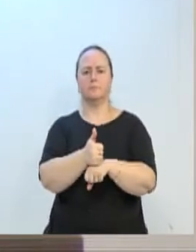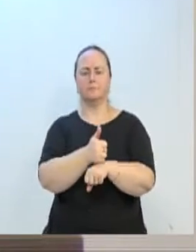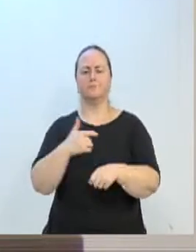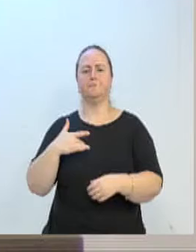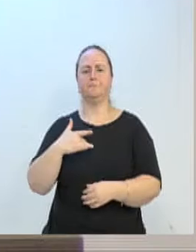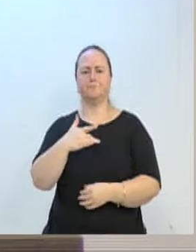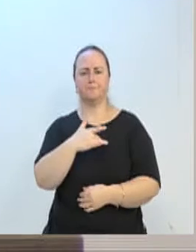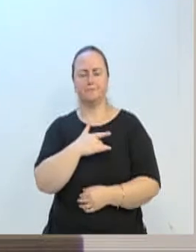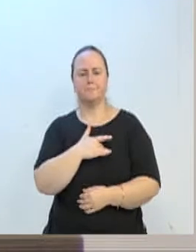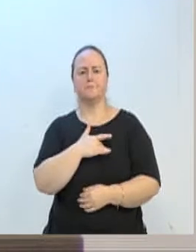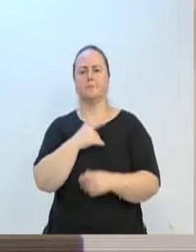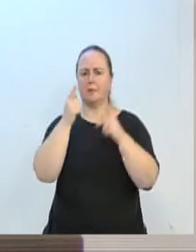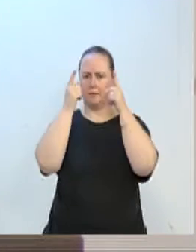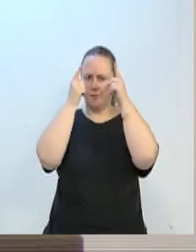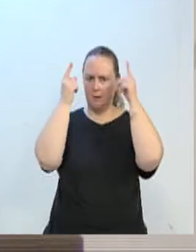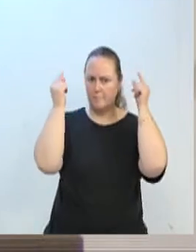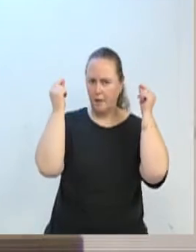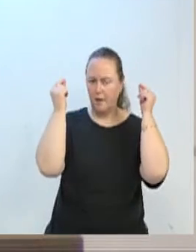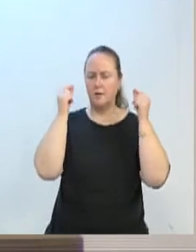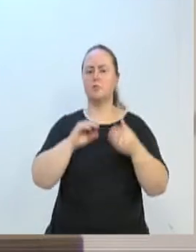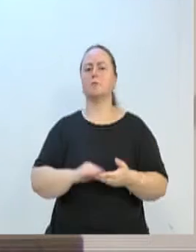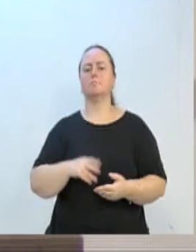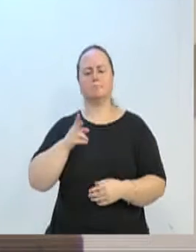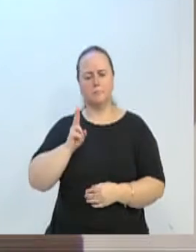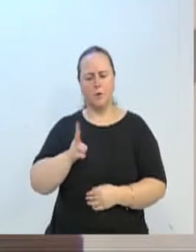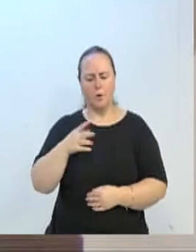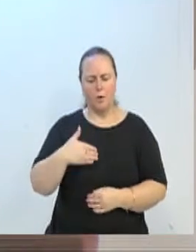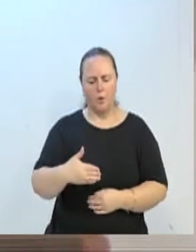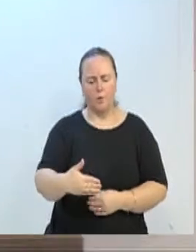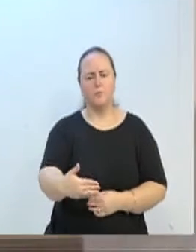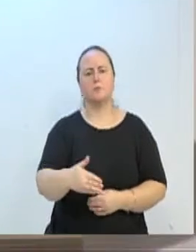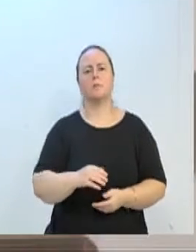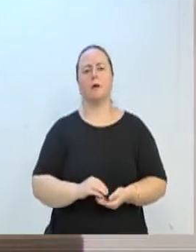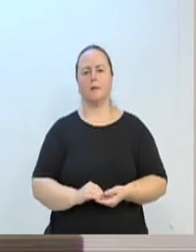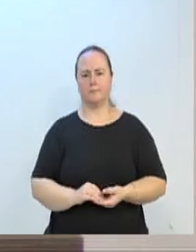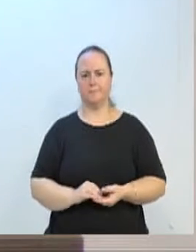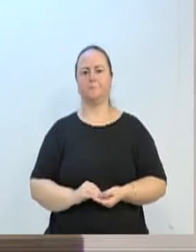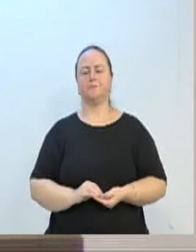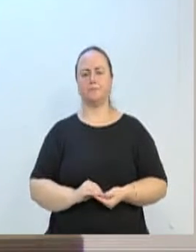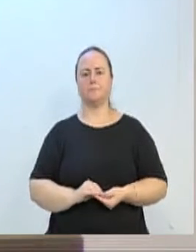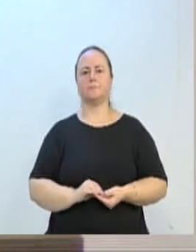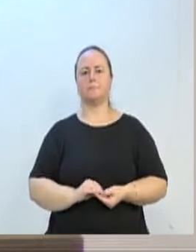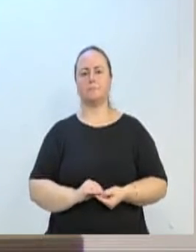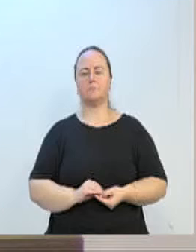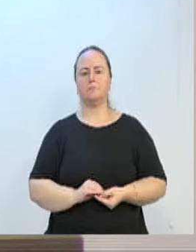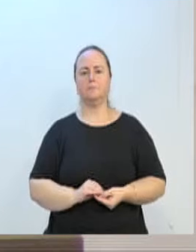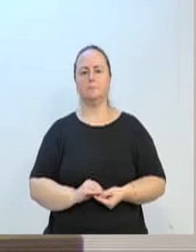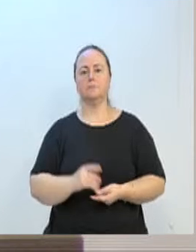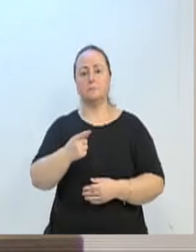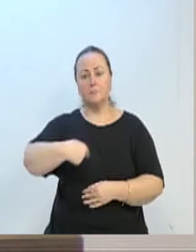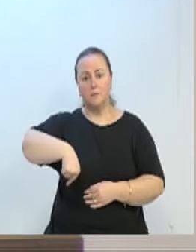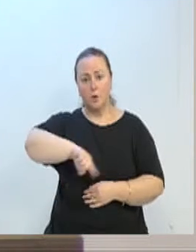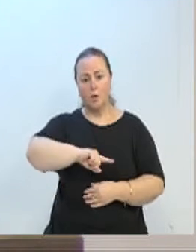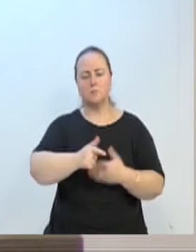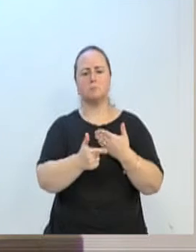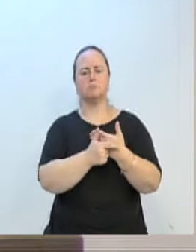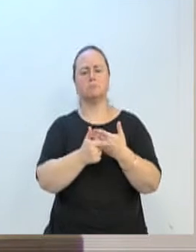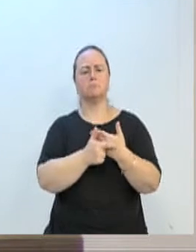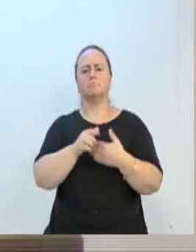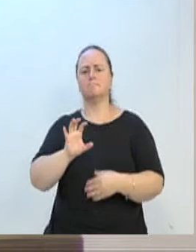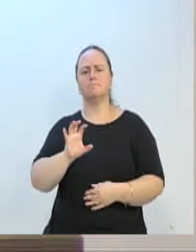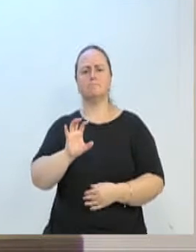da enfermagem, e vamos continuar fazendo isso. Vamos continuar fazendo isso, porque esse é o nosso papel, né?